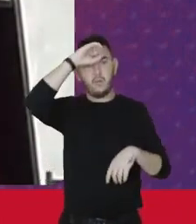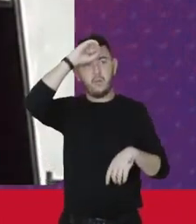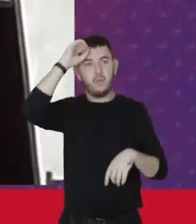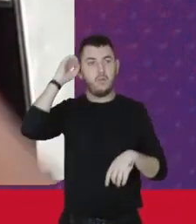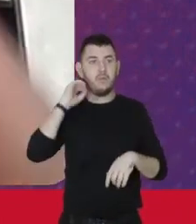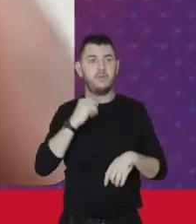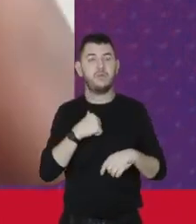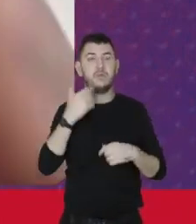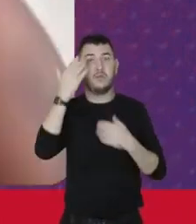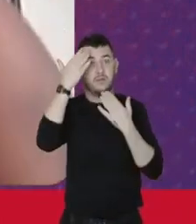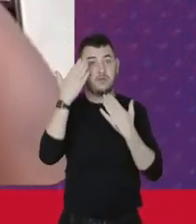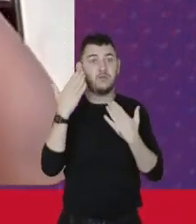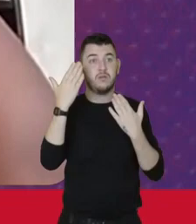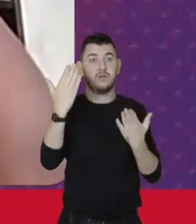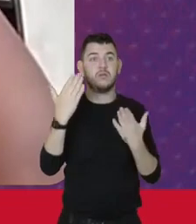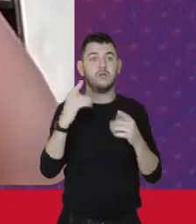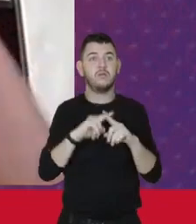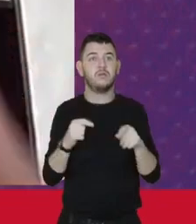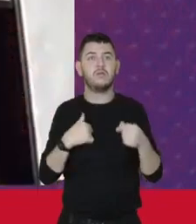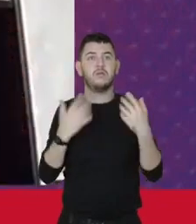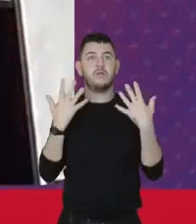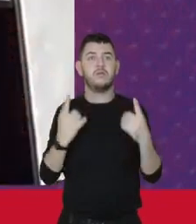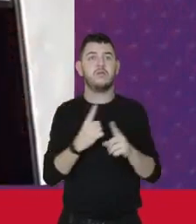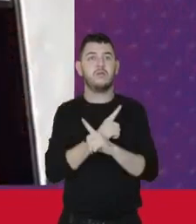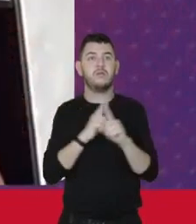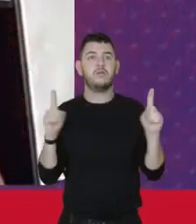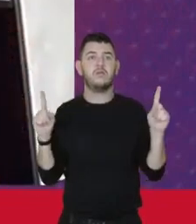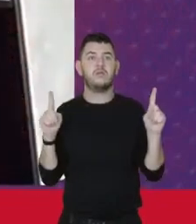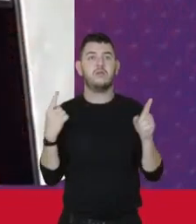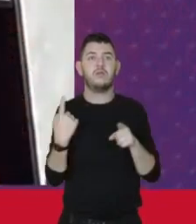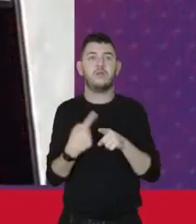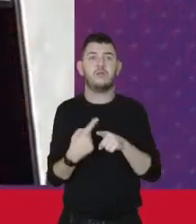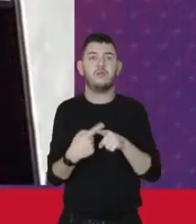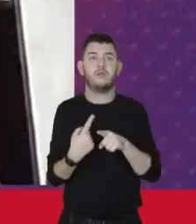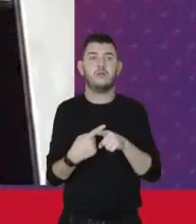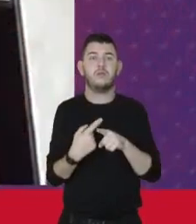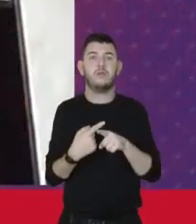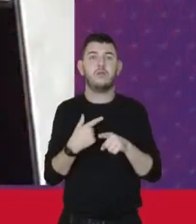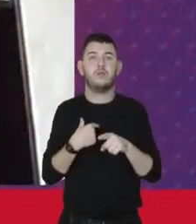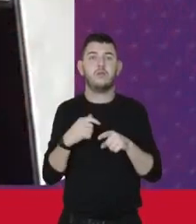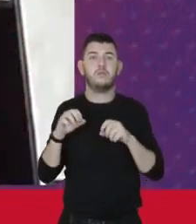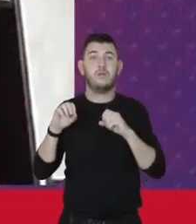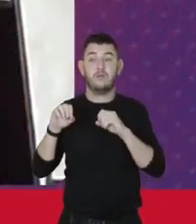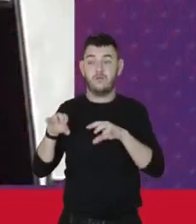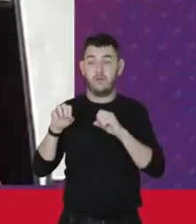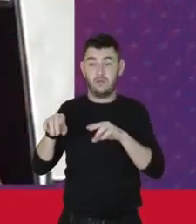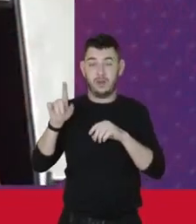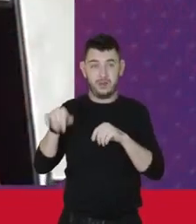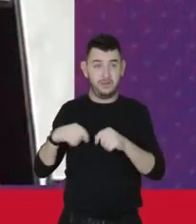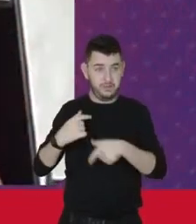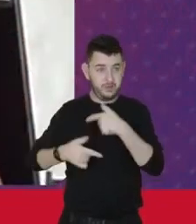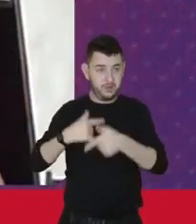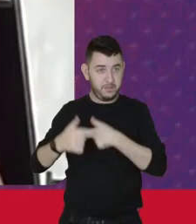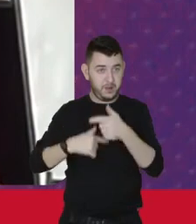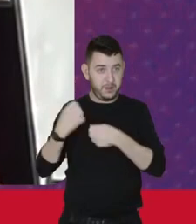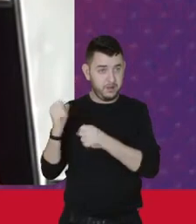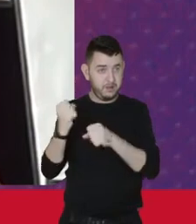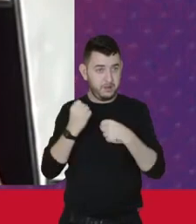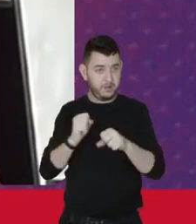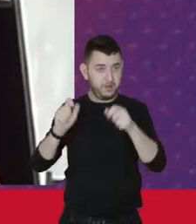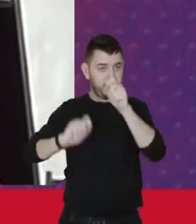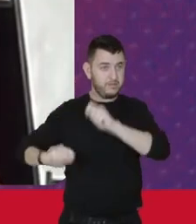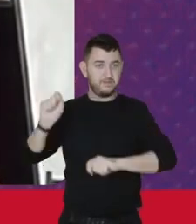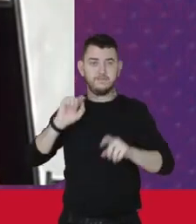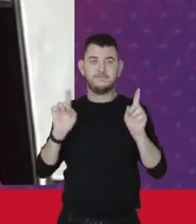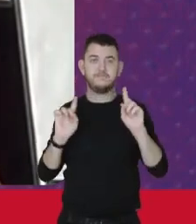eu agradeci, mas não aceitei porque a minha formação não era para isso. Mas é por isso que eu estou dizendo, eu acredito